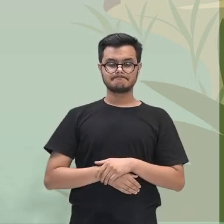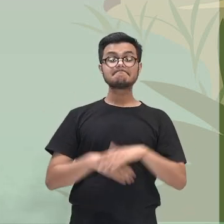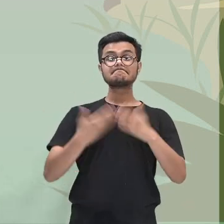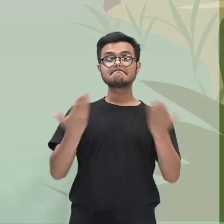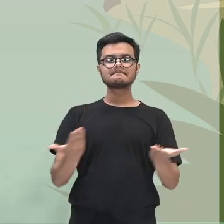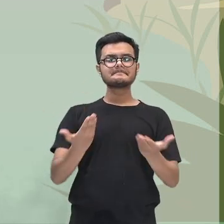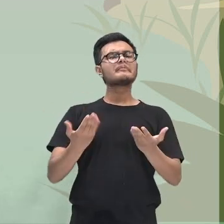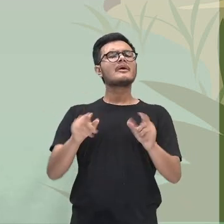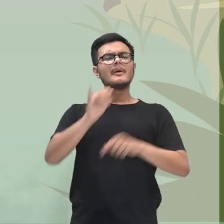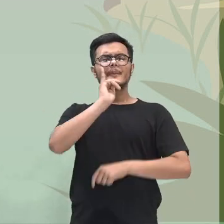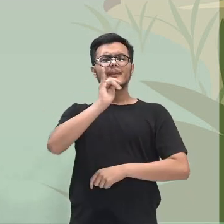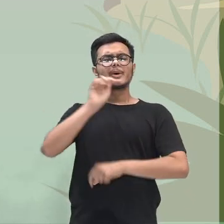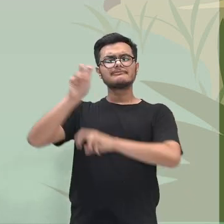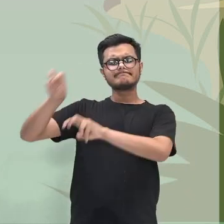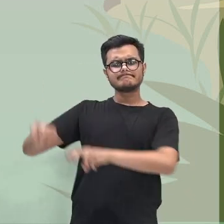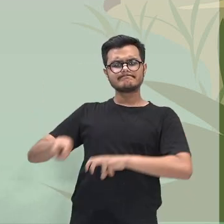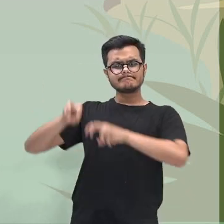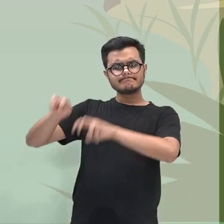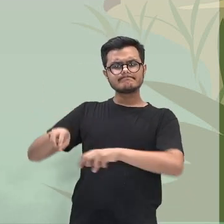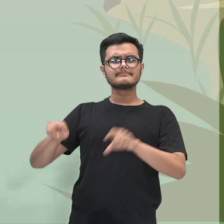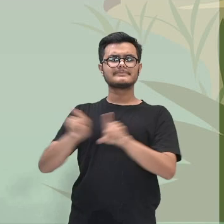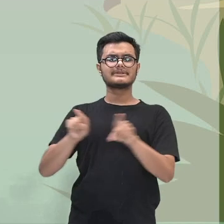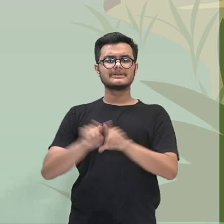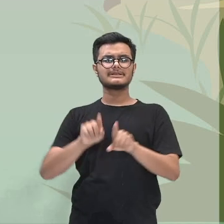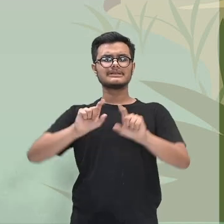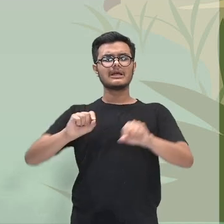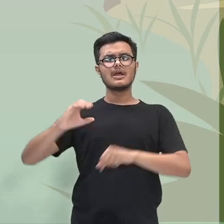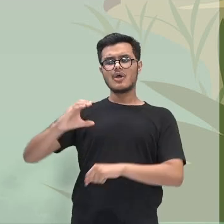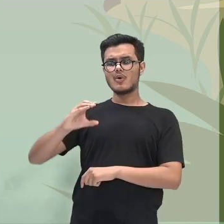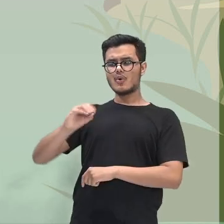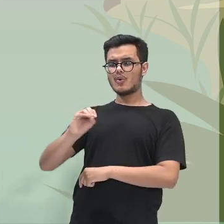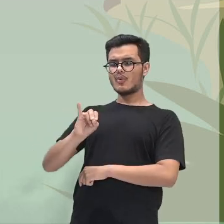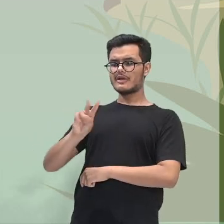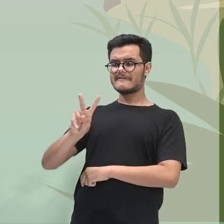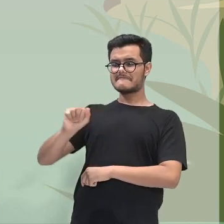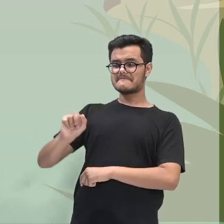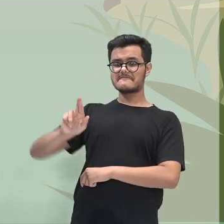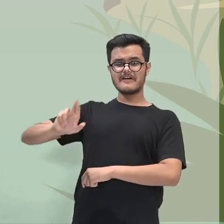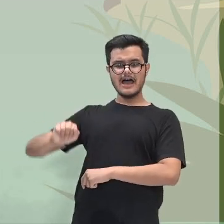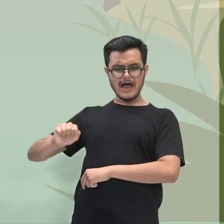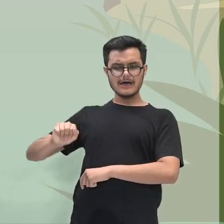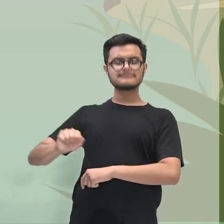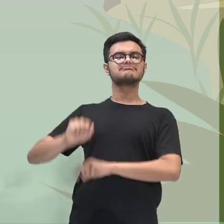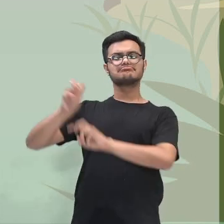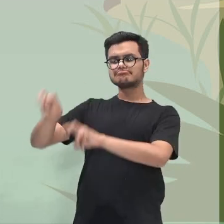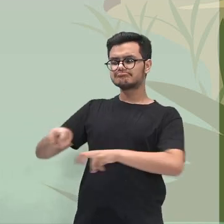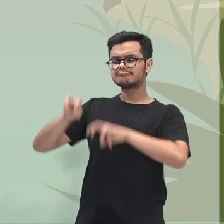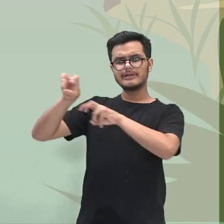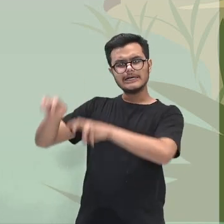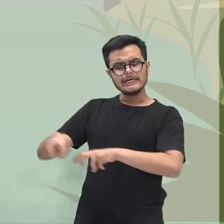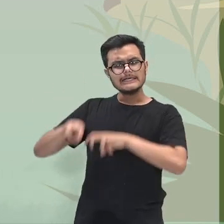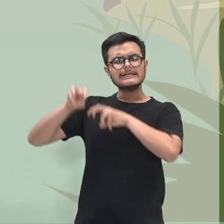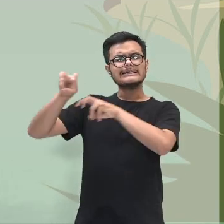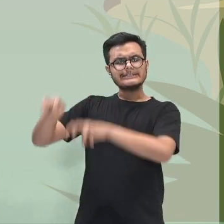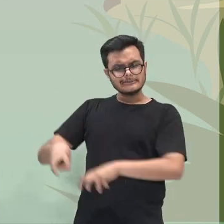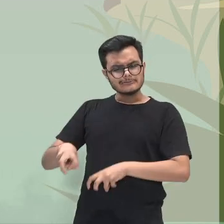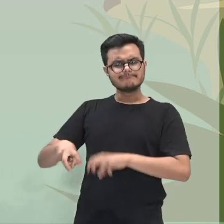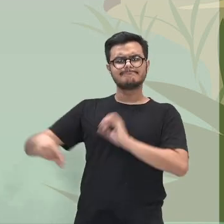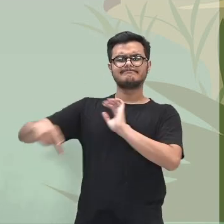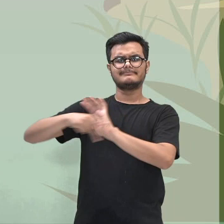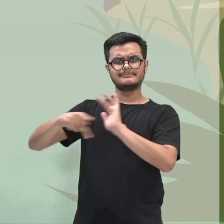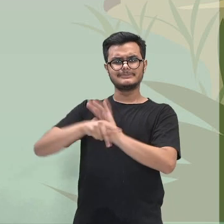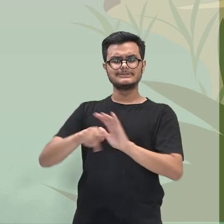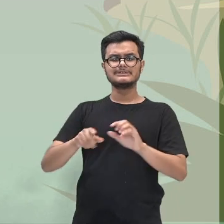práticas agrícolas, a gente vai ver aí a prática da coivara, por exemplo, a agricultura itinerante e